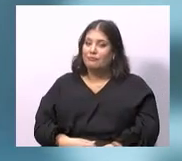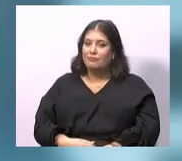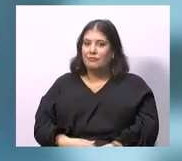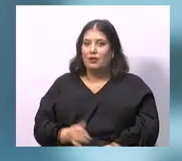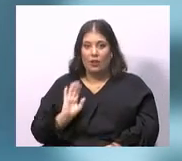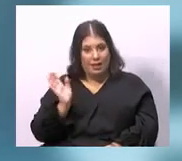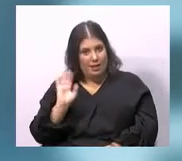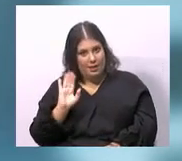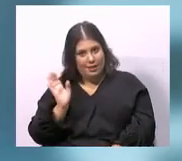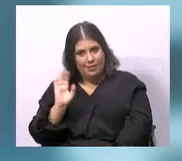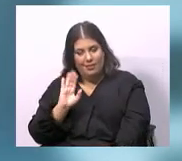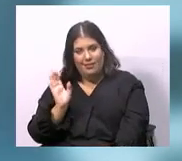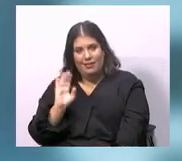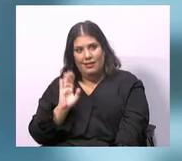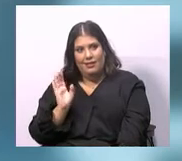Estou sim.